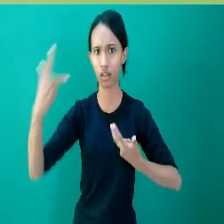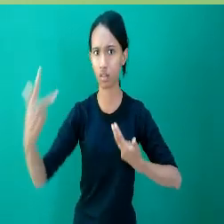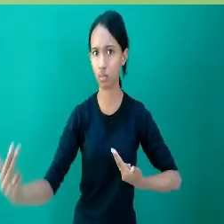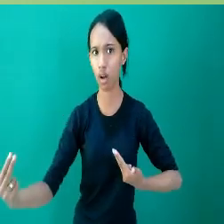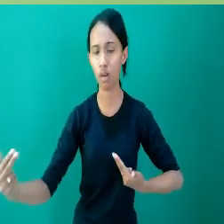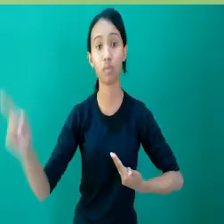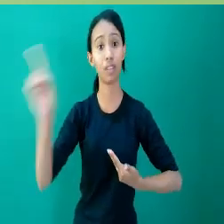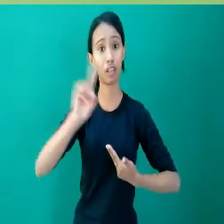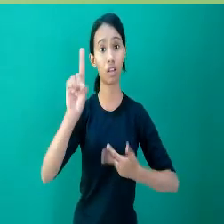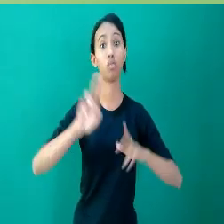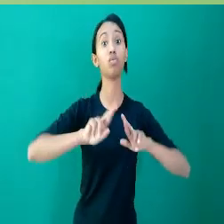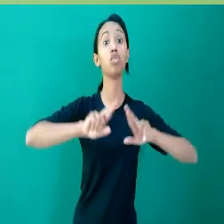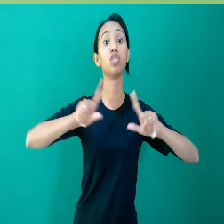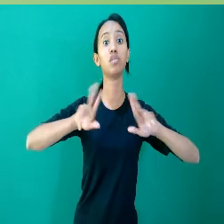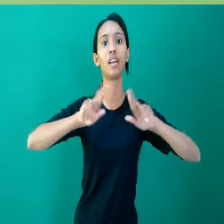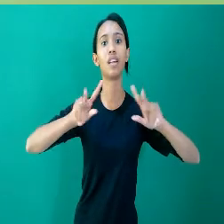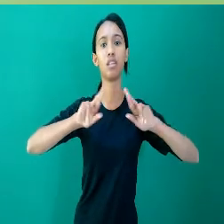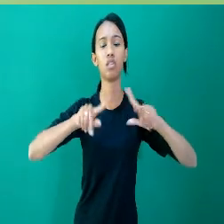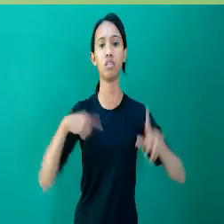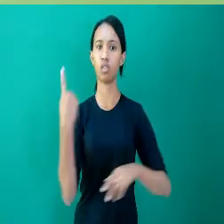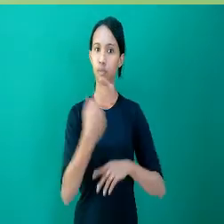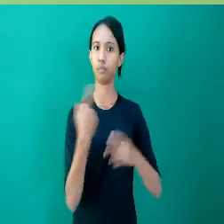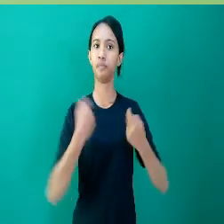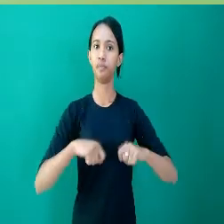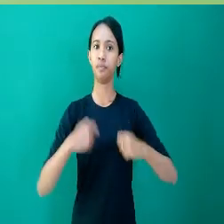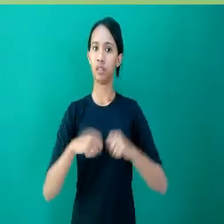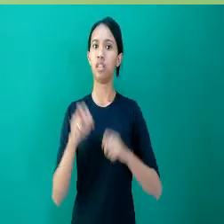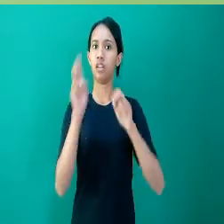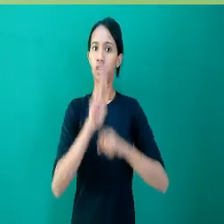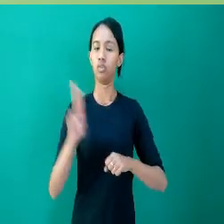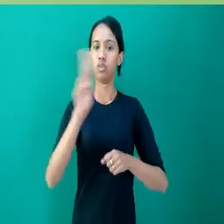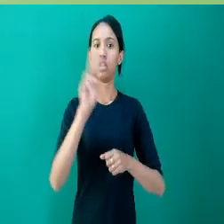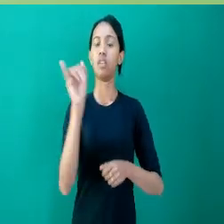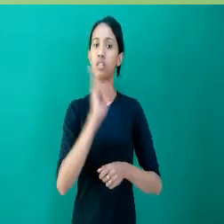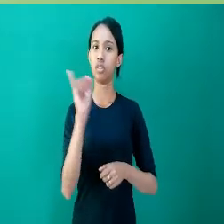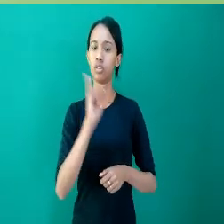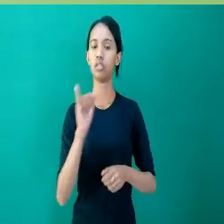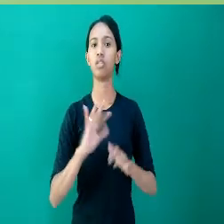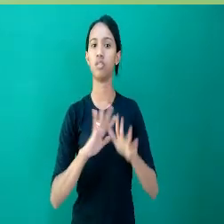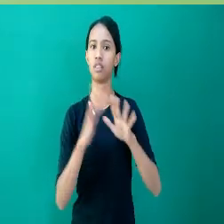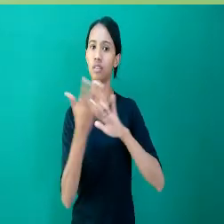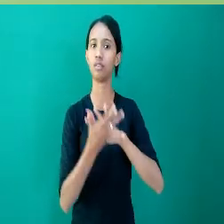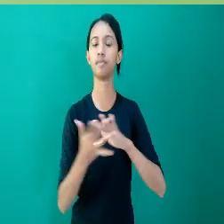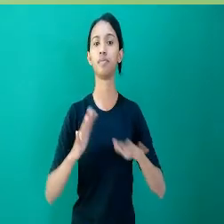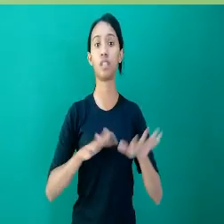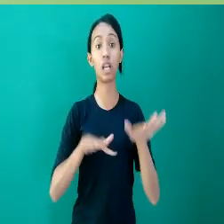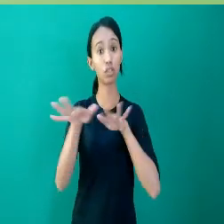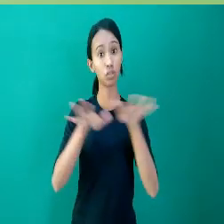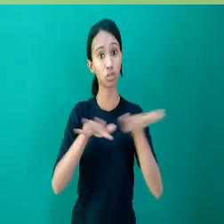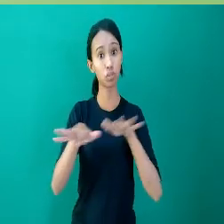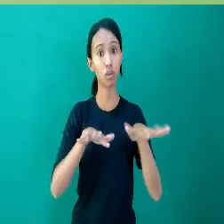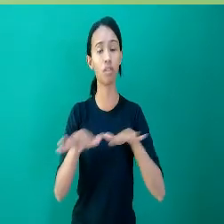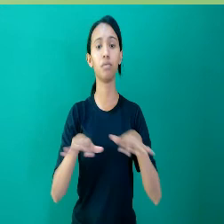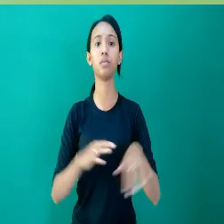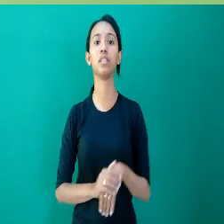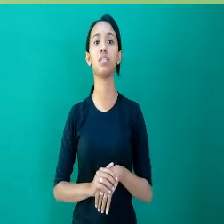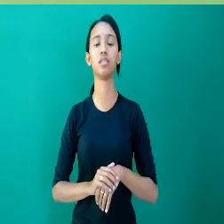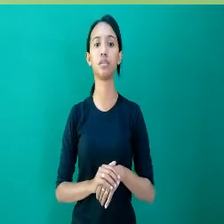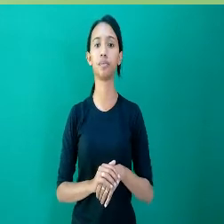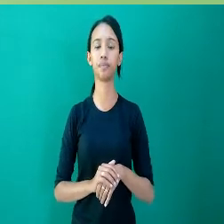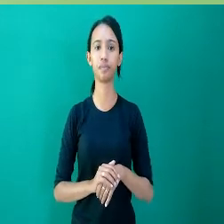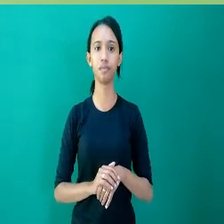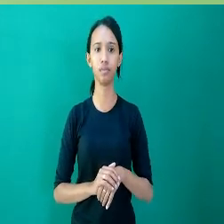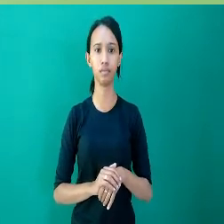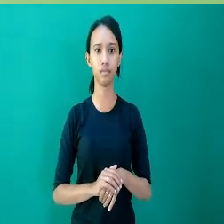que o momento é que nós temos que usar as instituições, os meios sociais, os movimentos, e fazermos essa